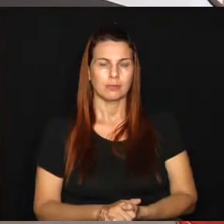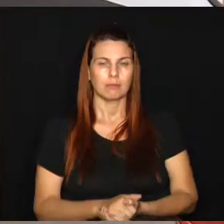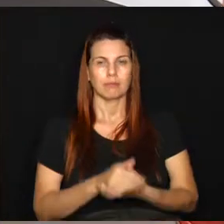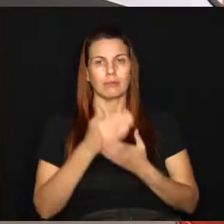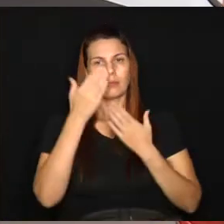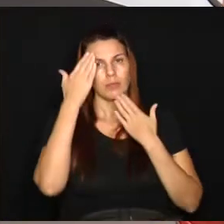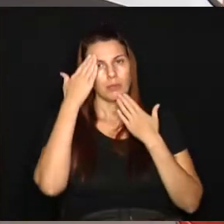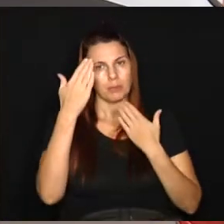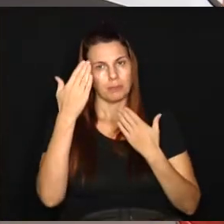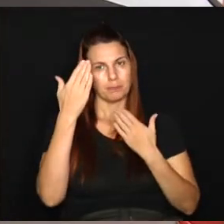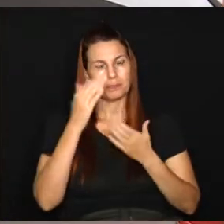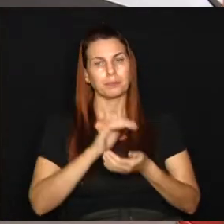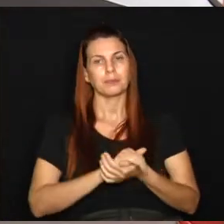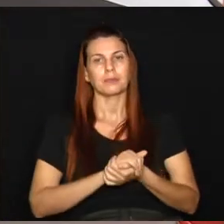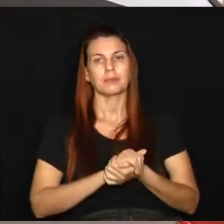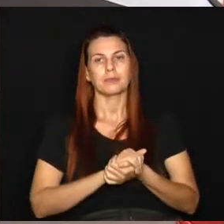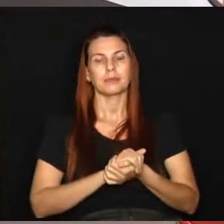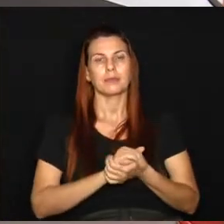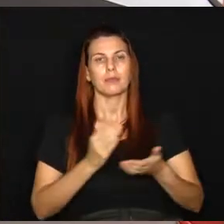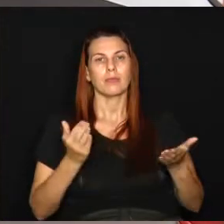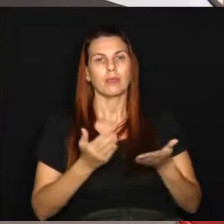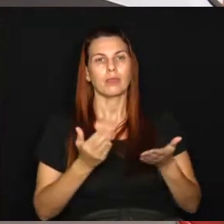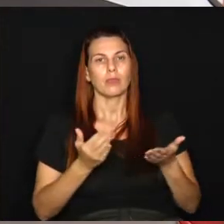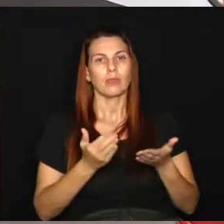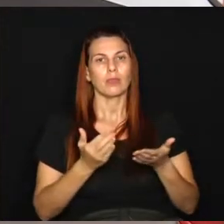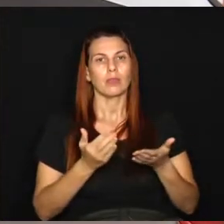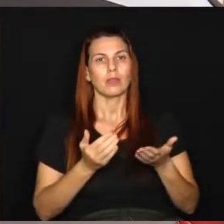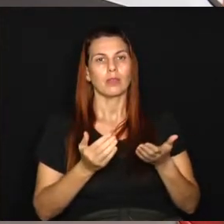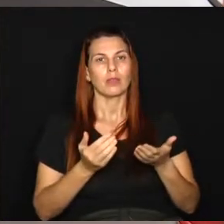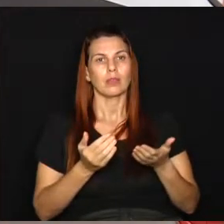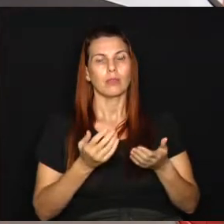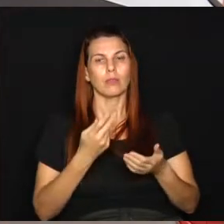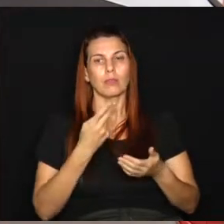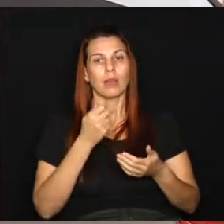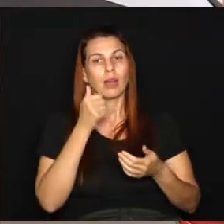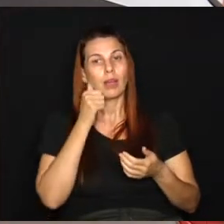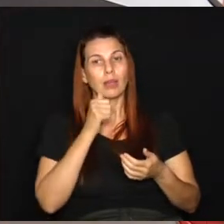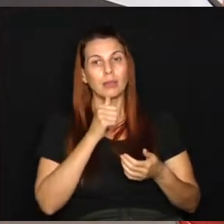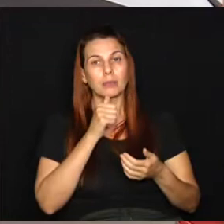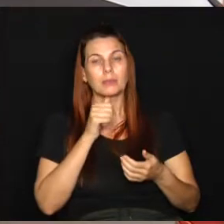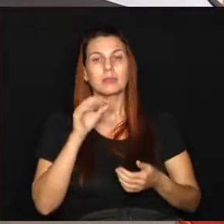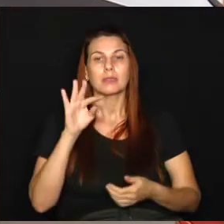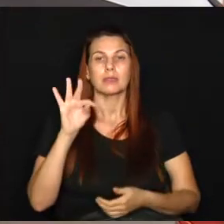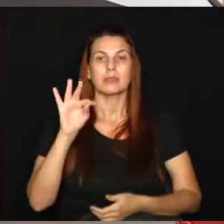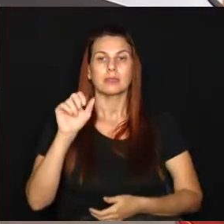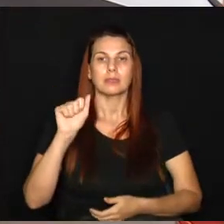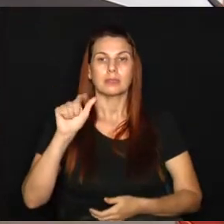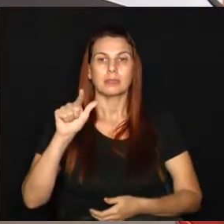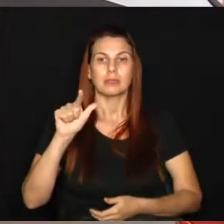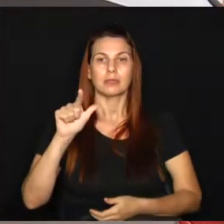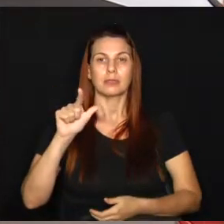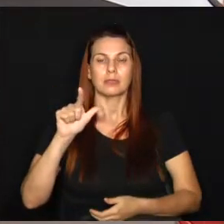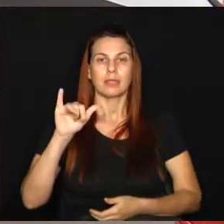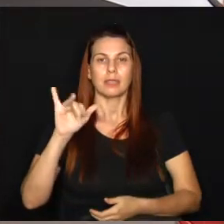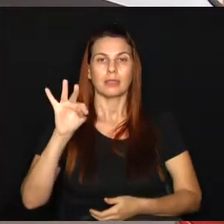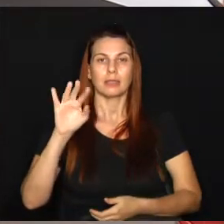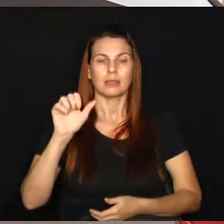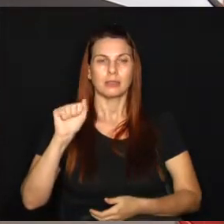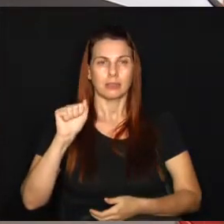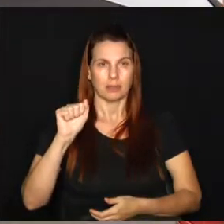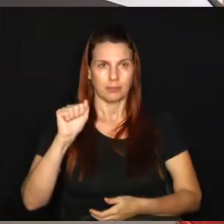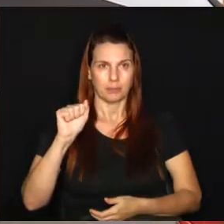Obrigada, Betânia. Eu vou passar a palavra, então, para a Thalita, que é da Associação Brasileira das Mulheres nas